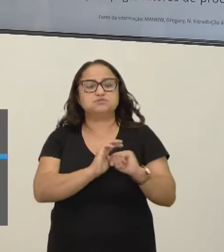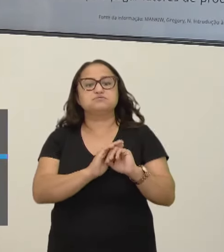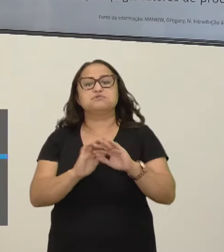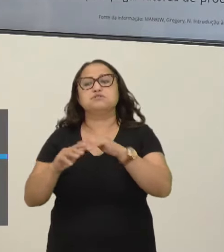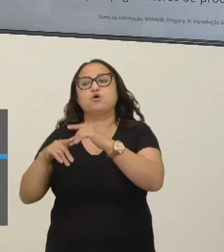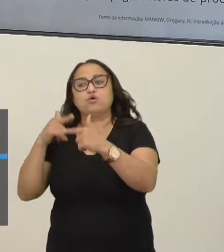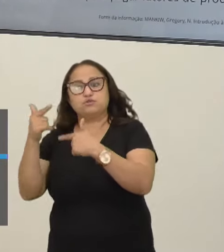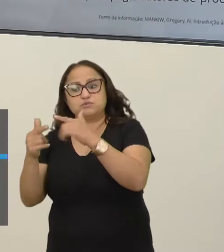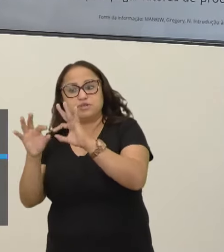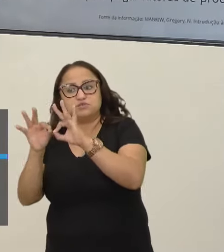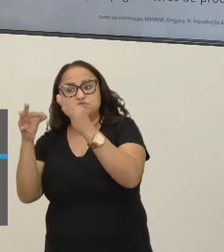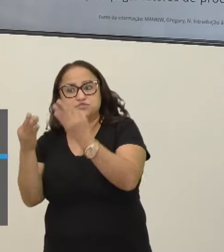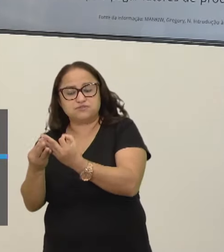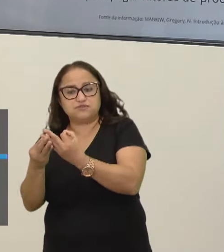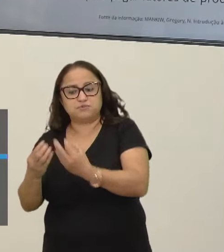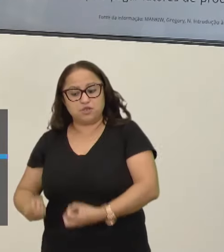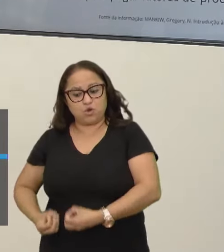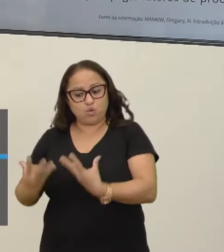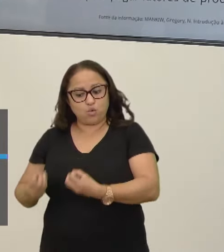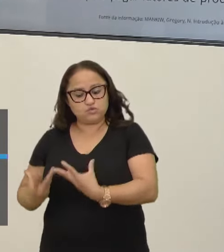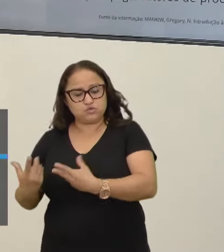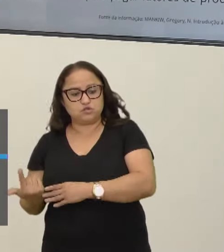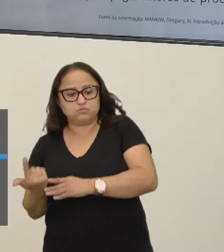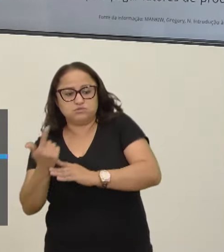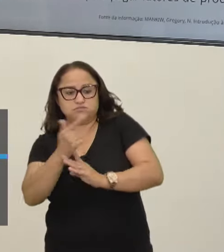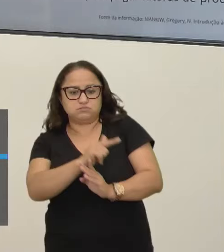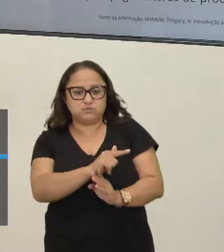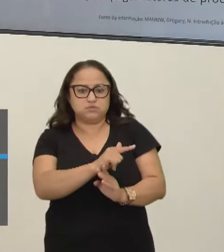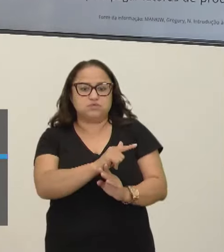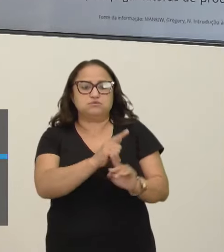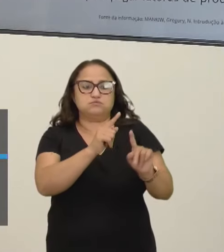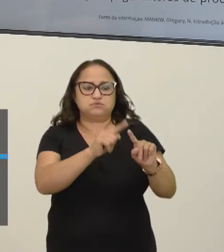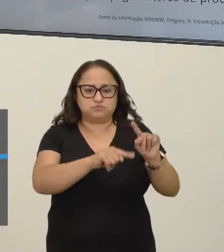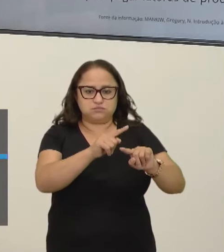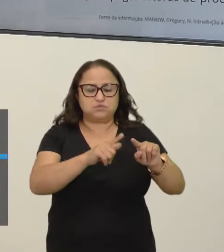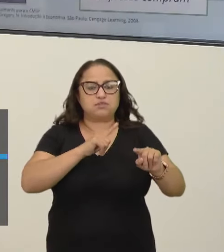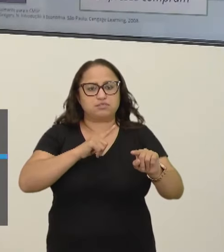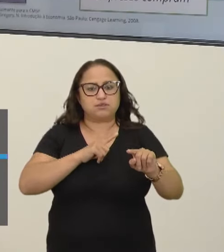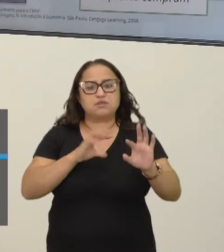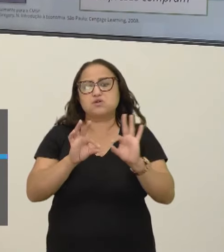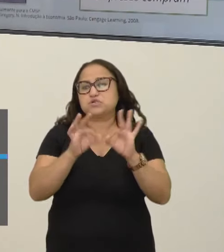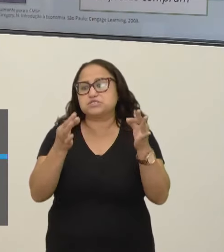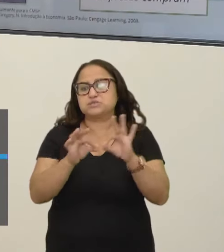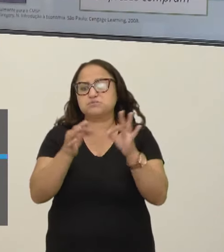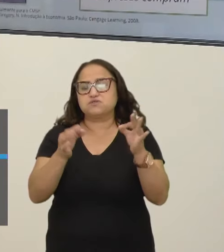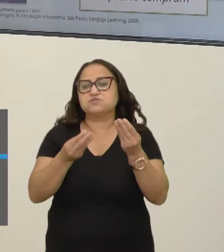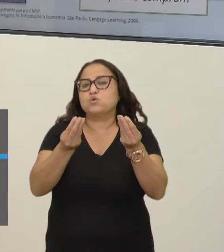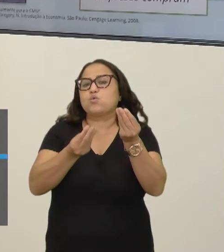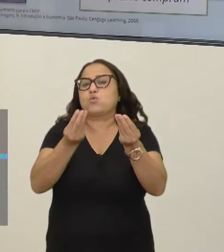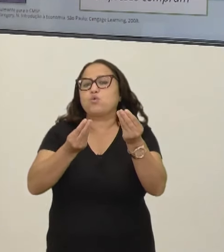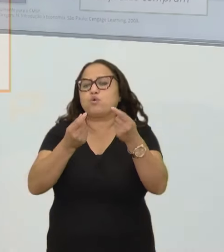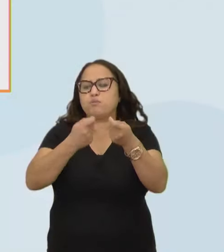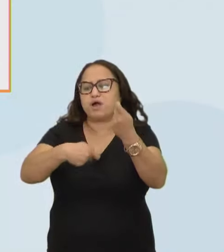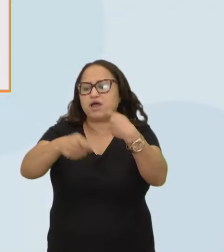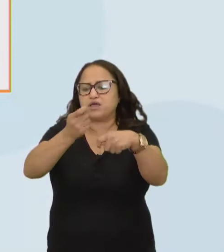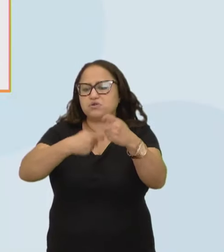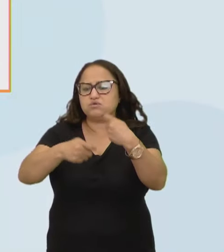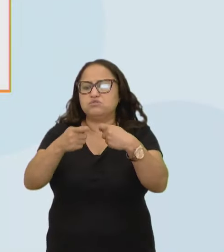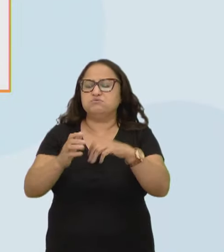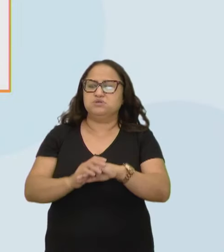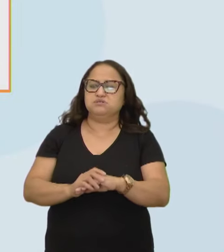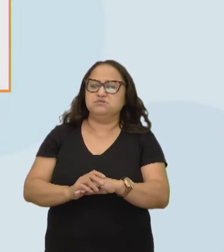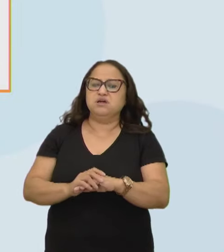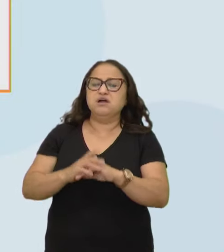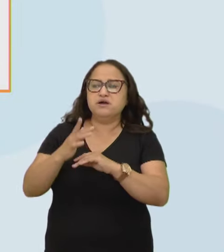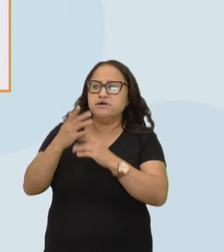empresas produzem. Isso aqui no diagrama do fluxo circular, que é uma simplificação da economia. Então, observando aqui de